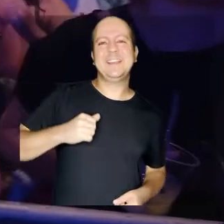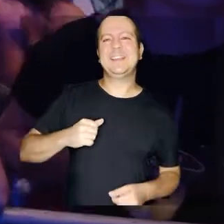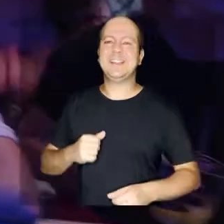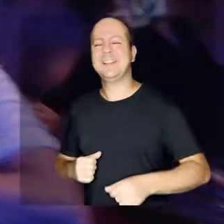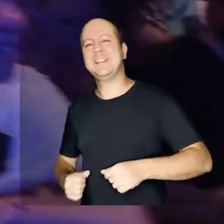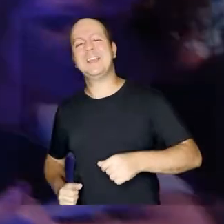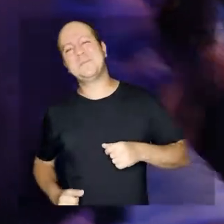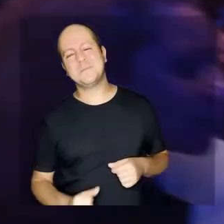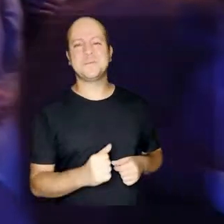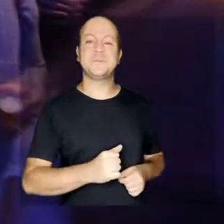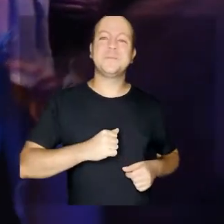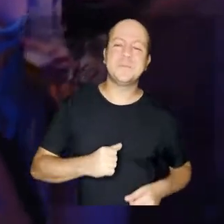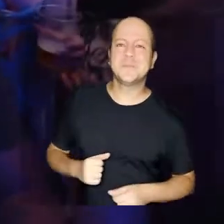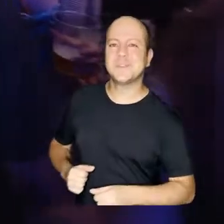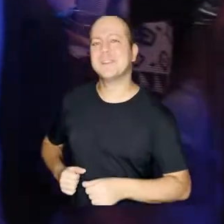o público dança